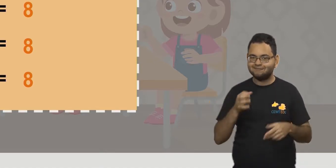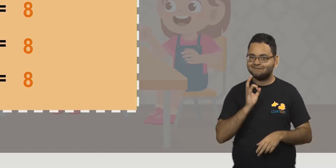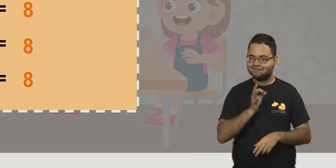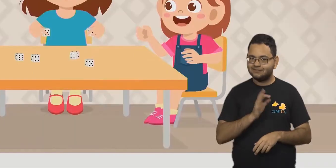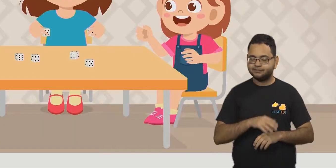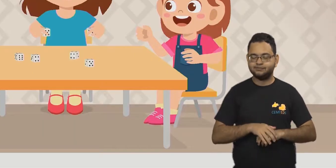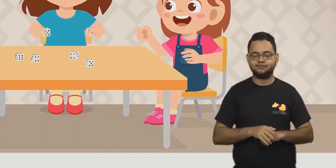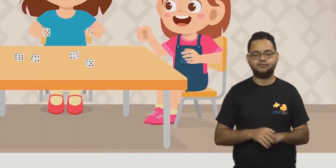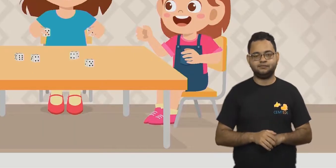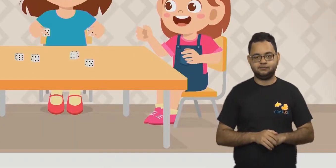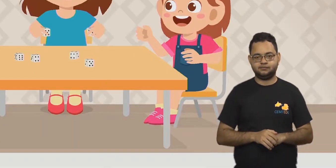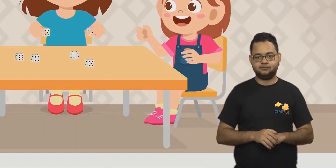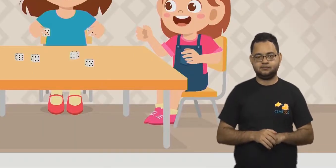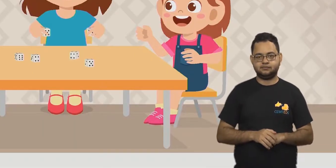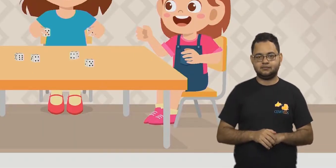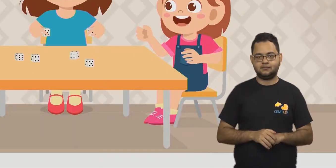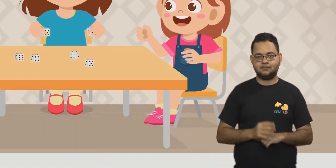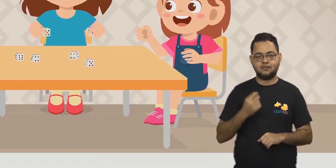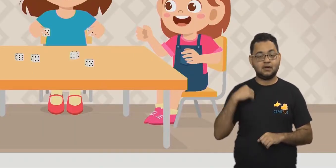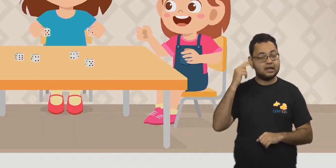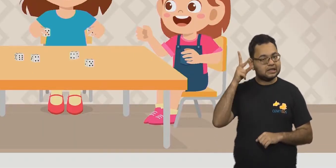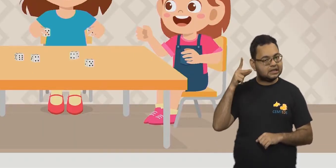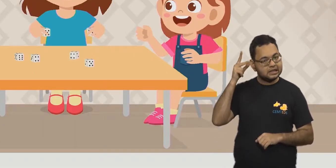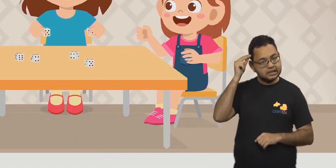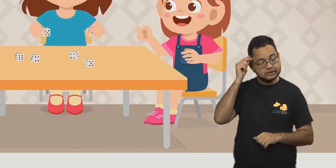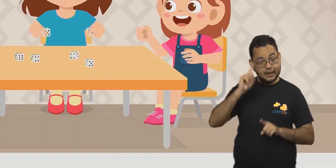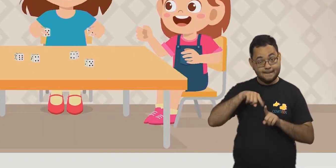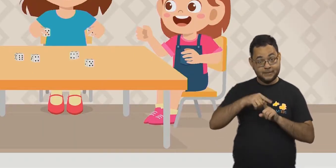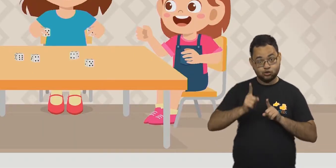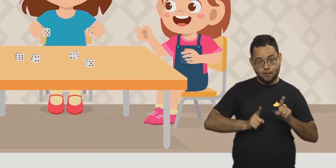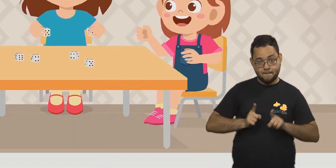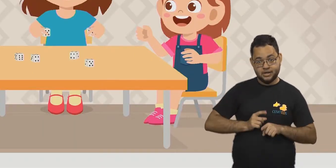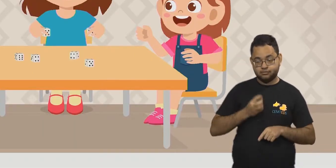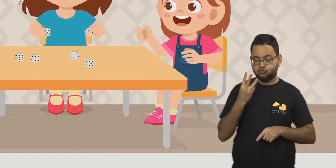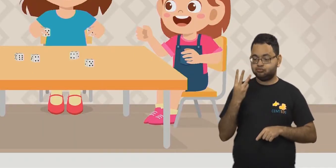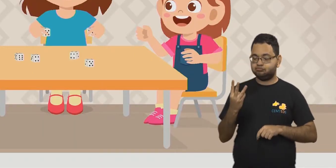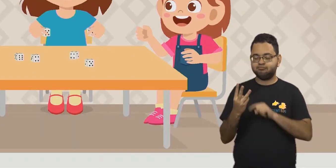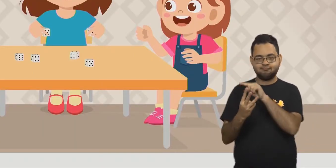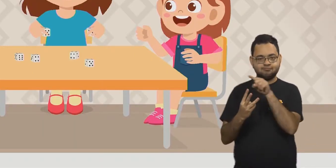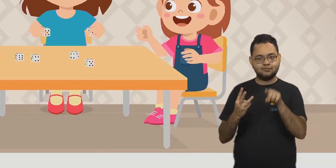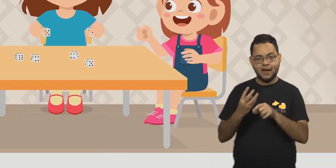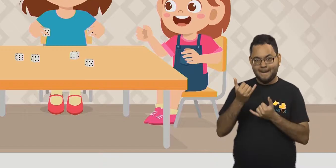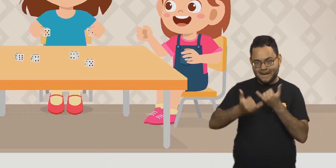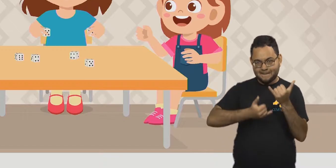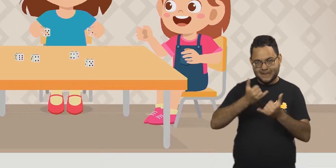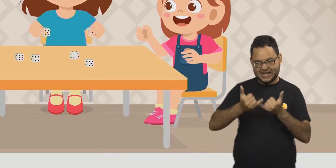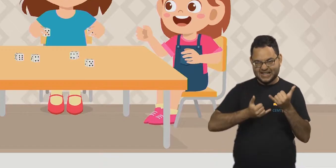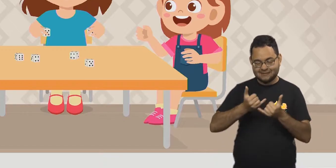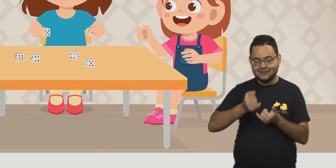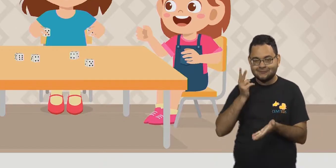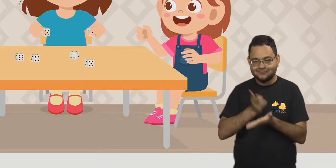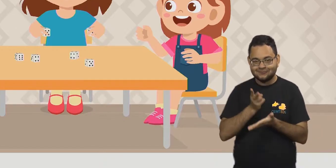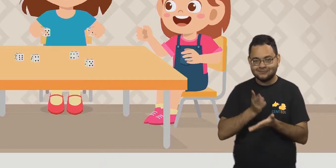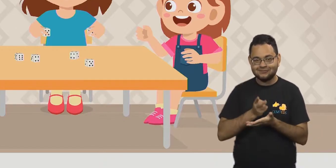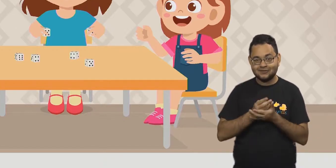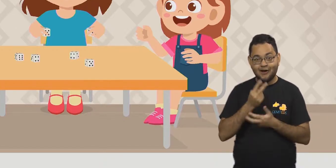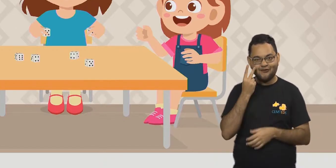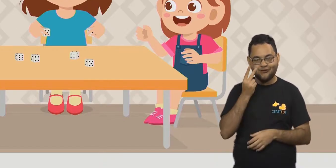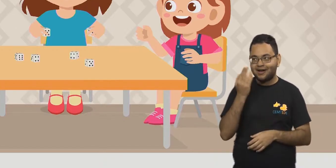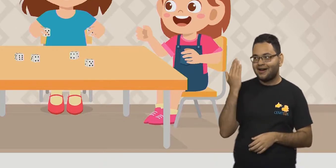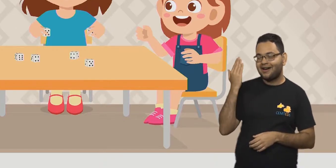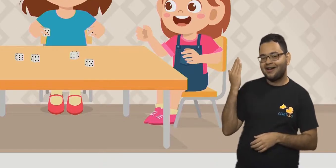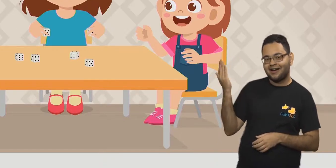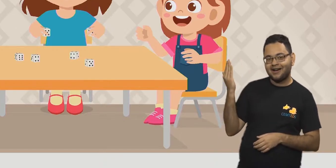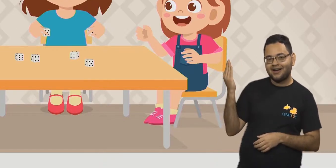não é mesmo crianças a Tainá e os primos continuar uma brincadeira com os dados estão